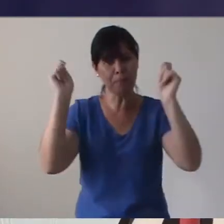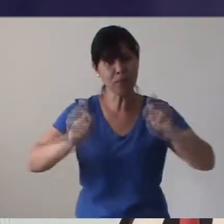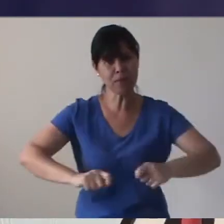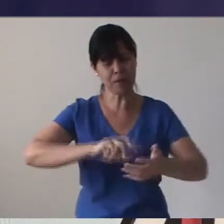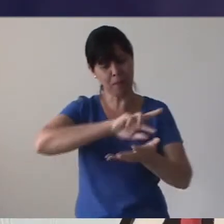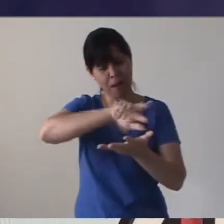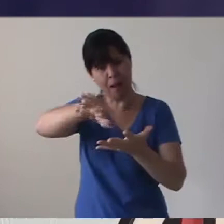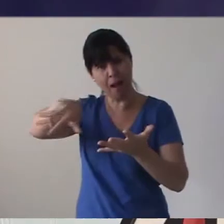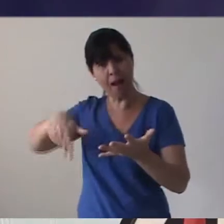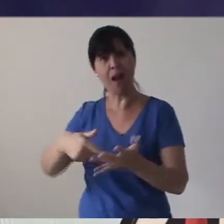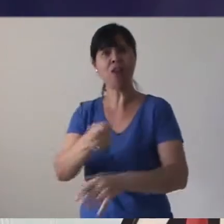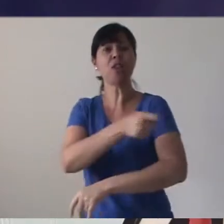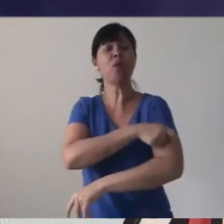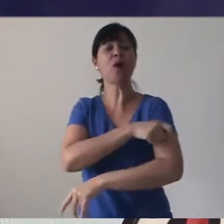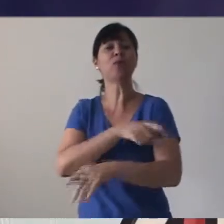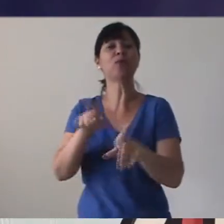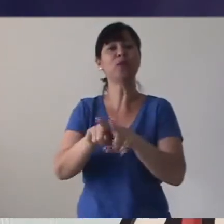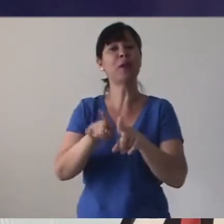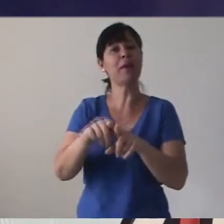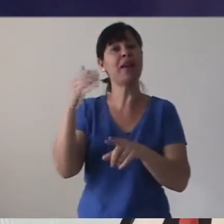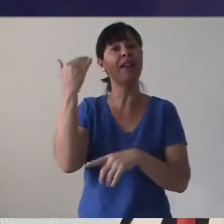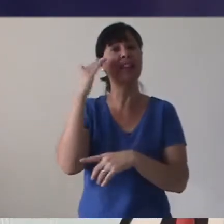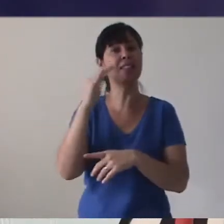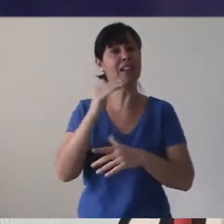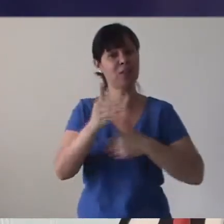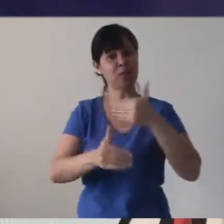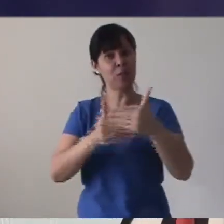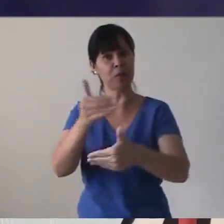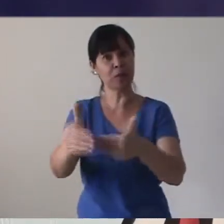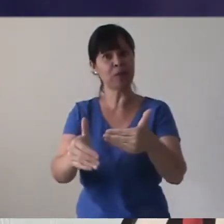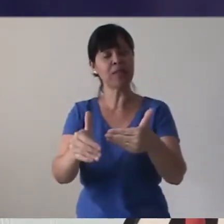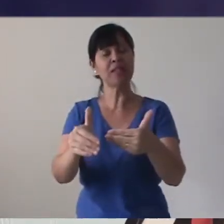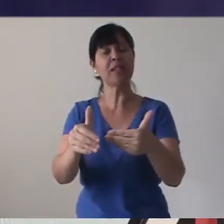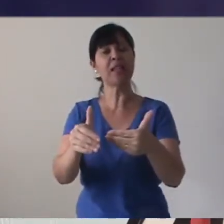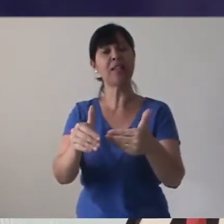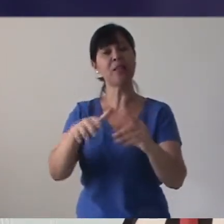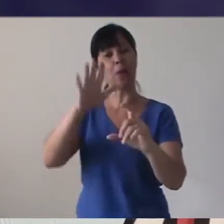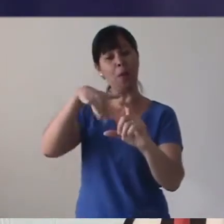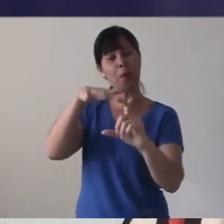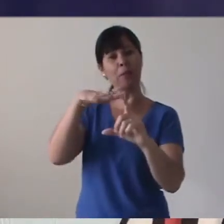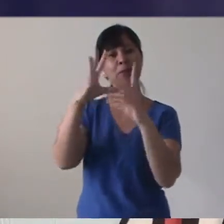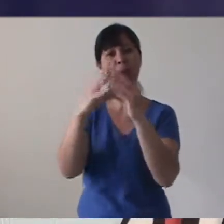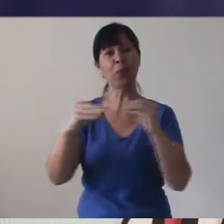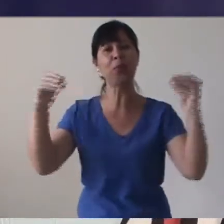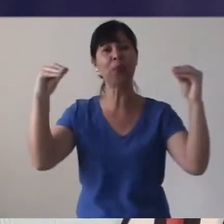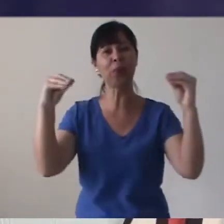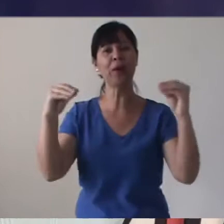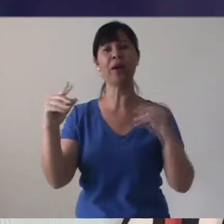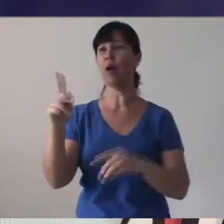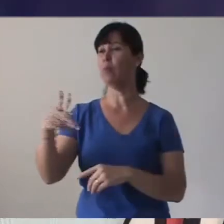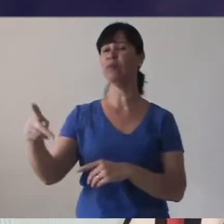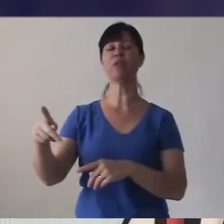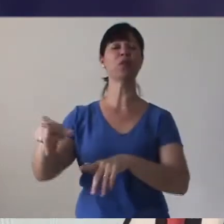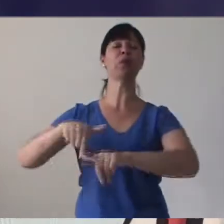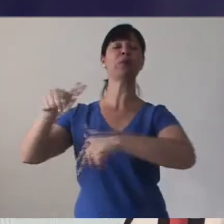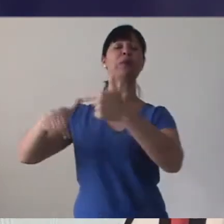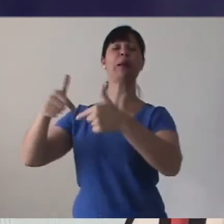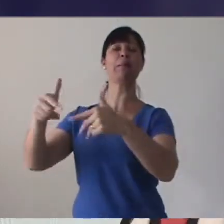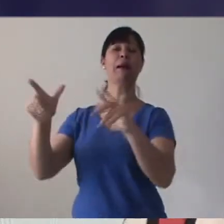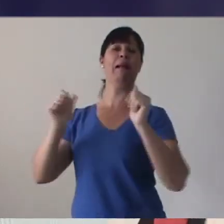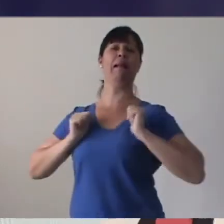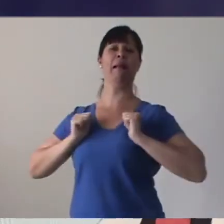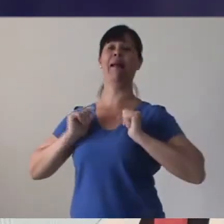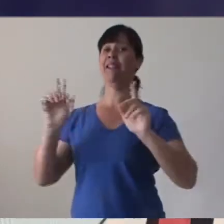processo, né, acaba também desmistificando a ideia de que o professor não está trabalhando, né? Porque a primeira ideia